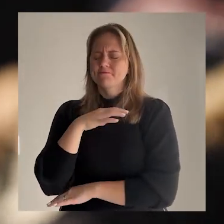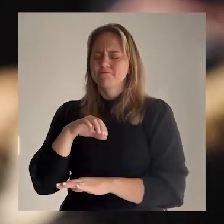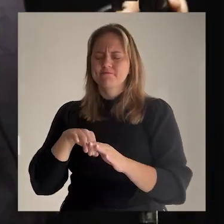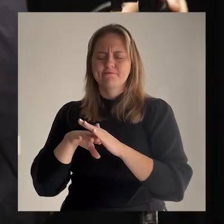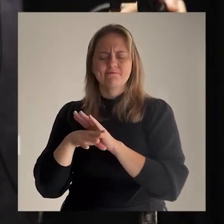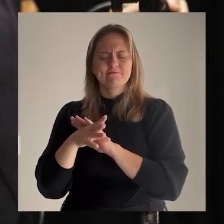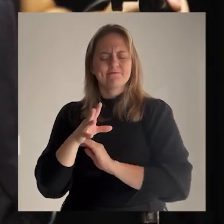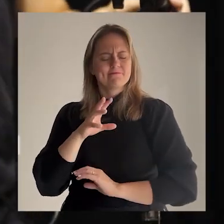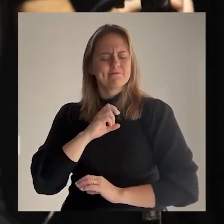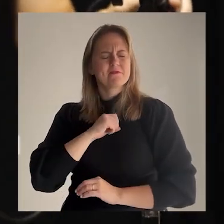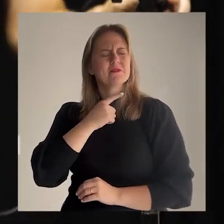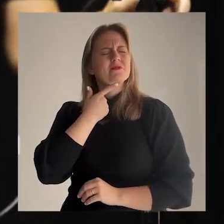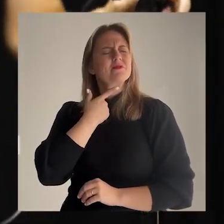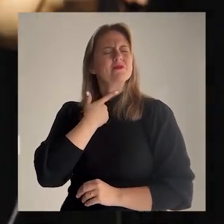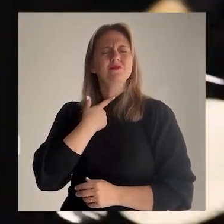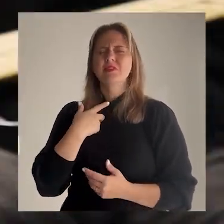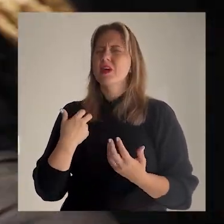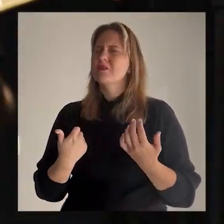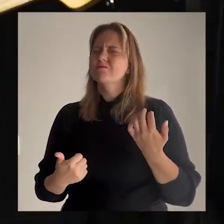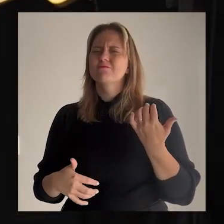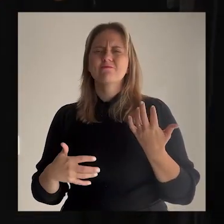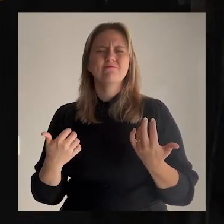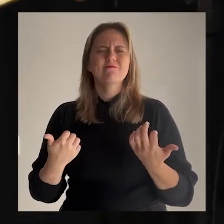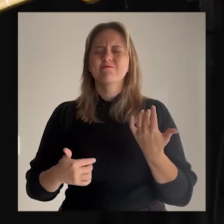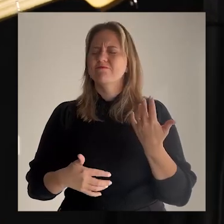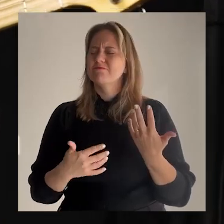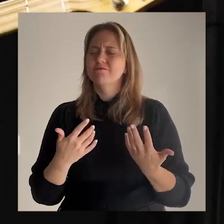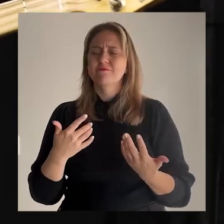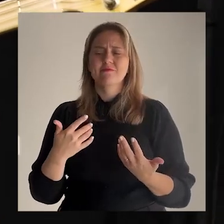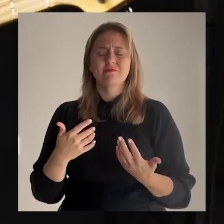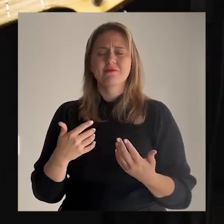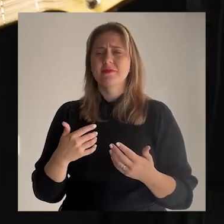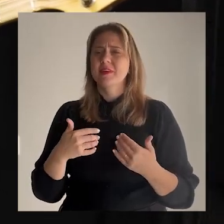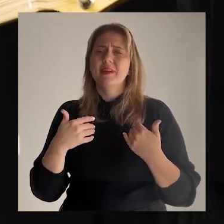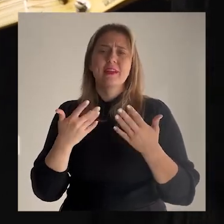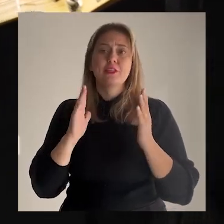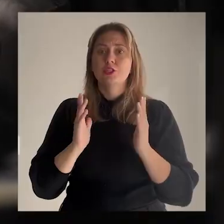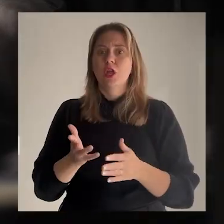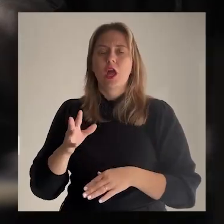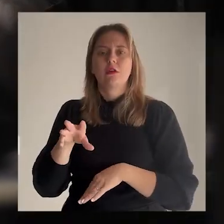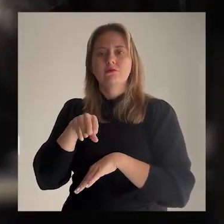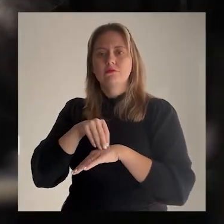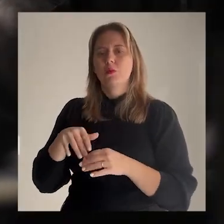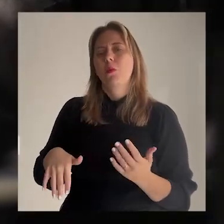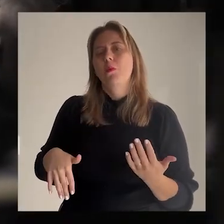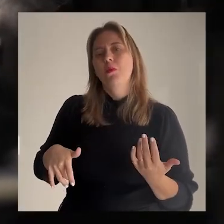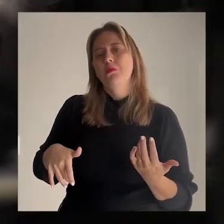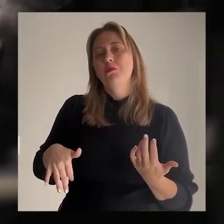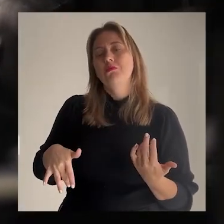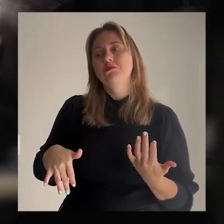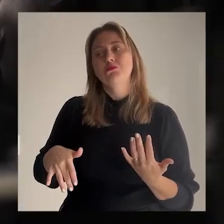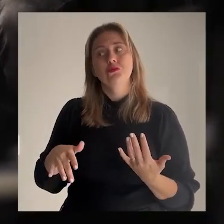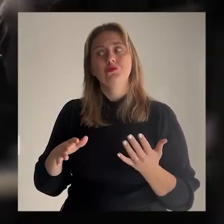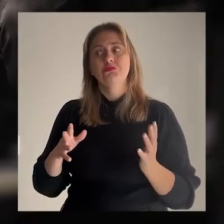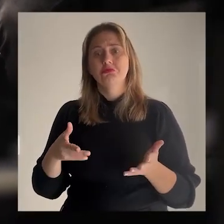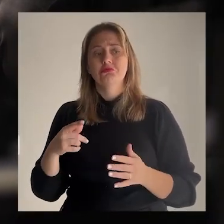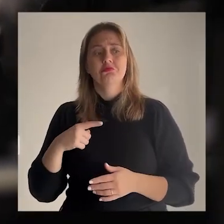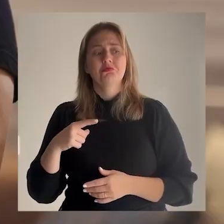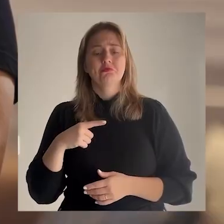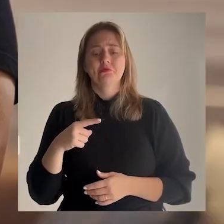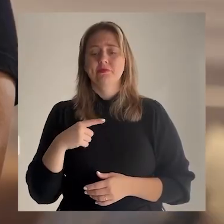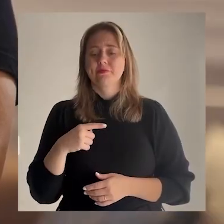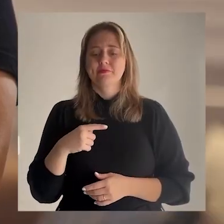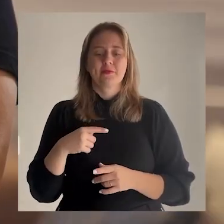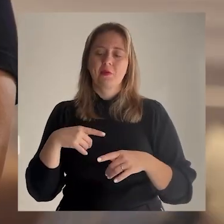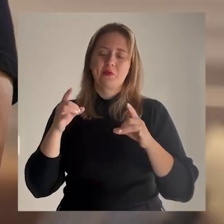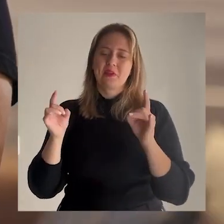uma vontade de tocar e daí ali então já adquiri um baixo e daí em diante